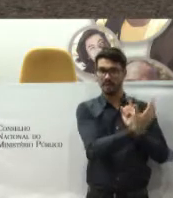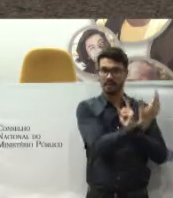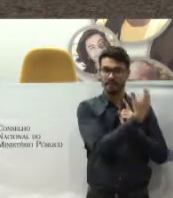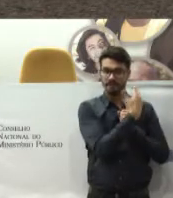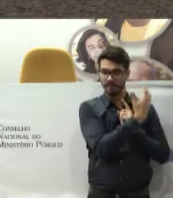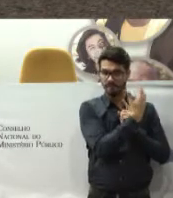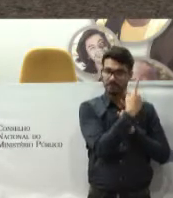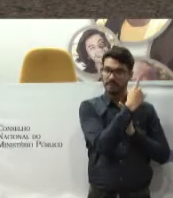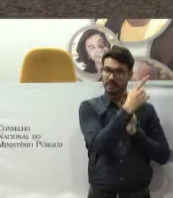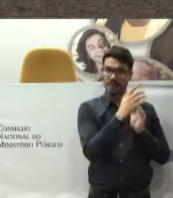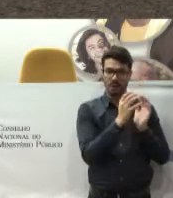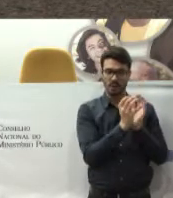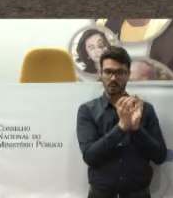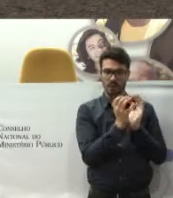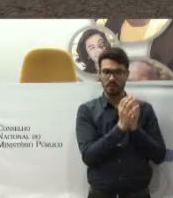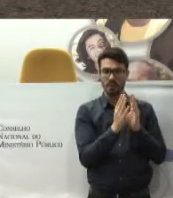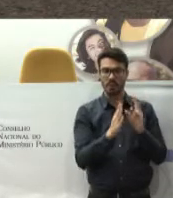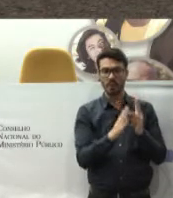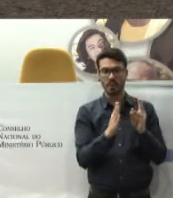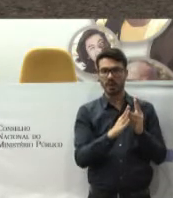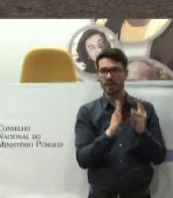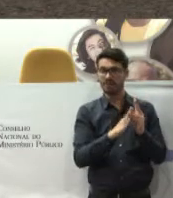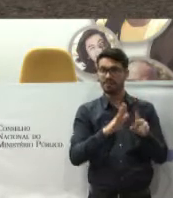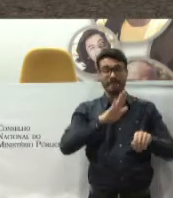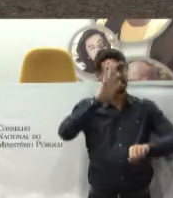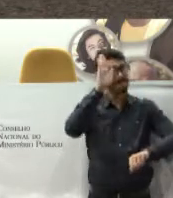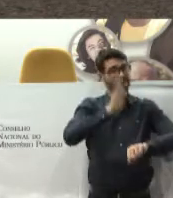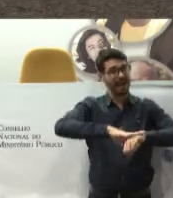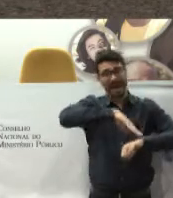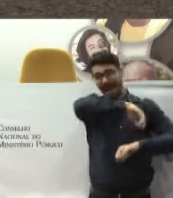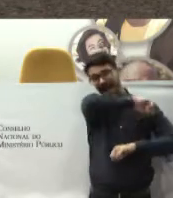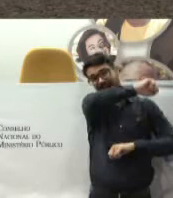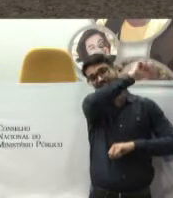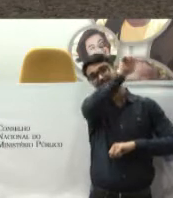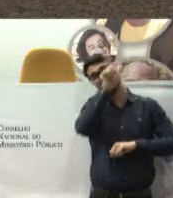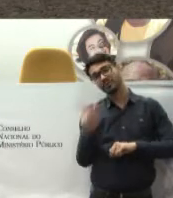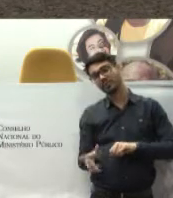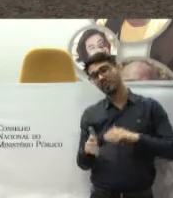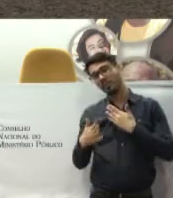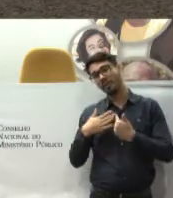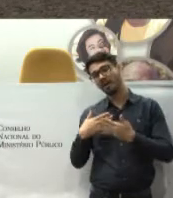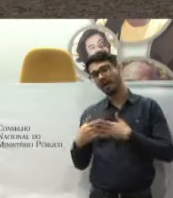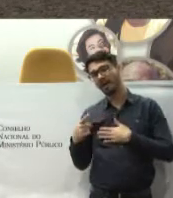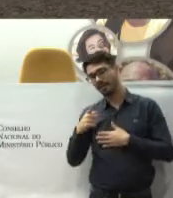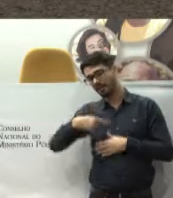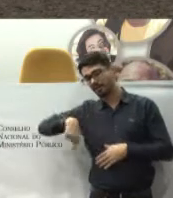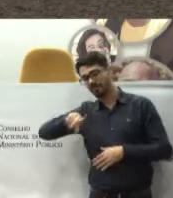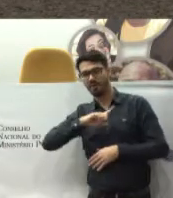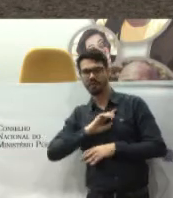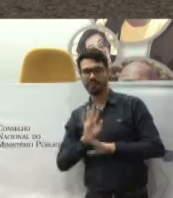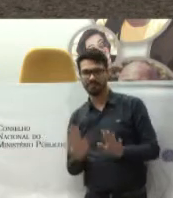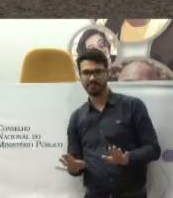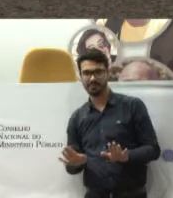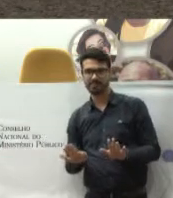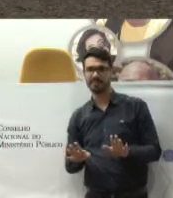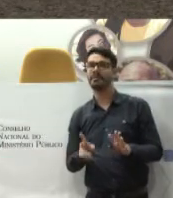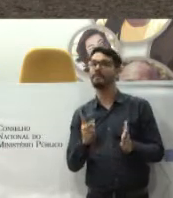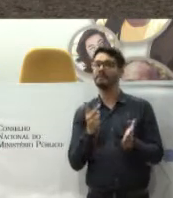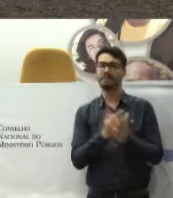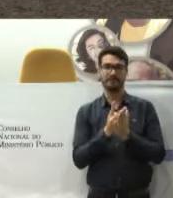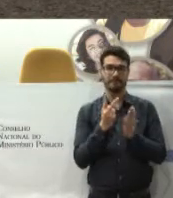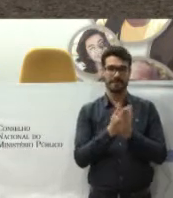disso interessa àqueles índios muito mais do que a qualquer um de nós. Mesmo dentro das questões de